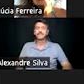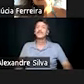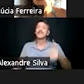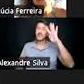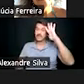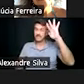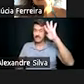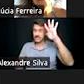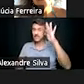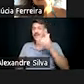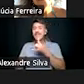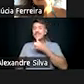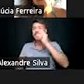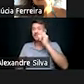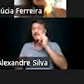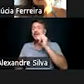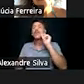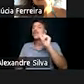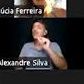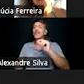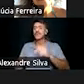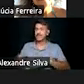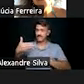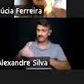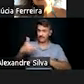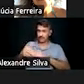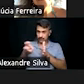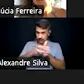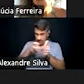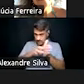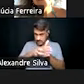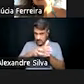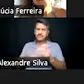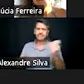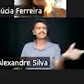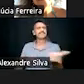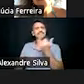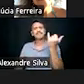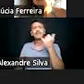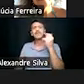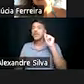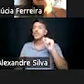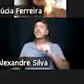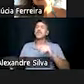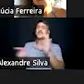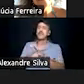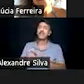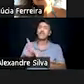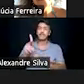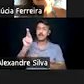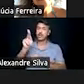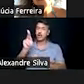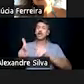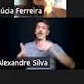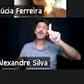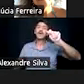indústria energética, os fósseis, eles também têm uma importância enorme na indústria do petróleo e do gás. A